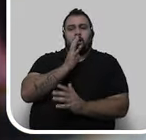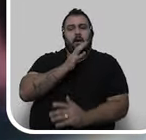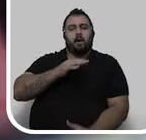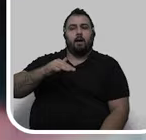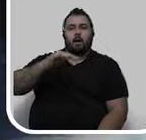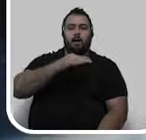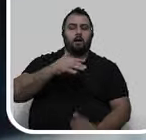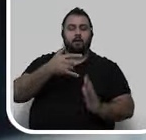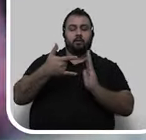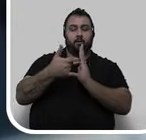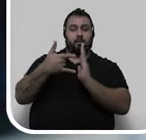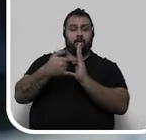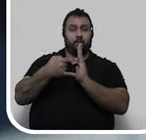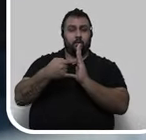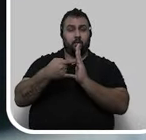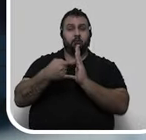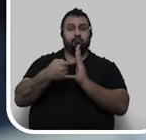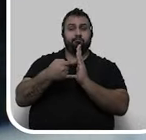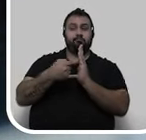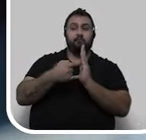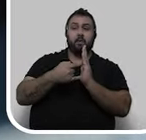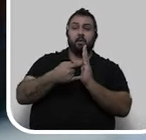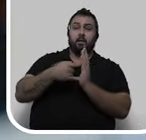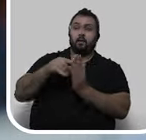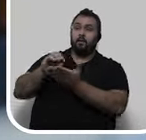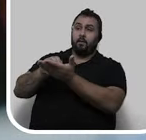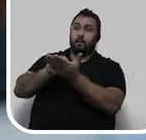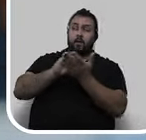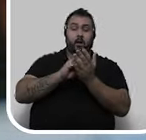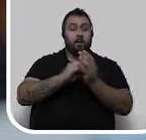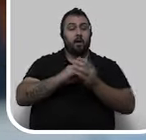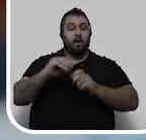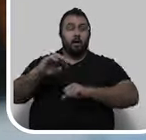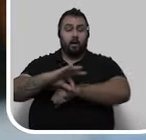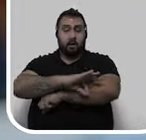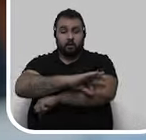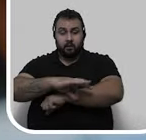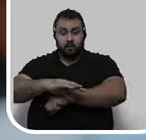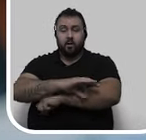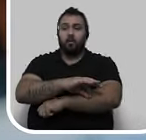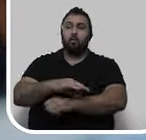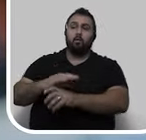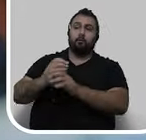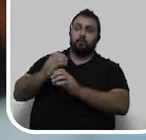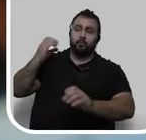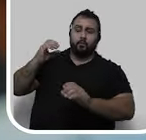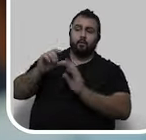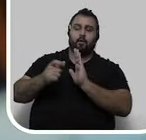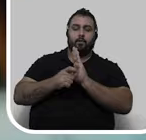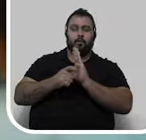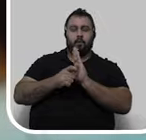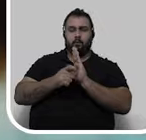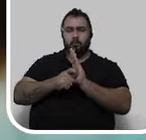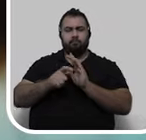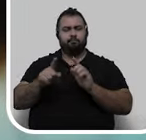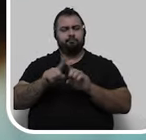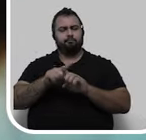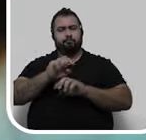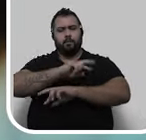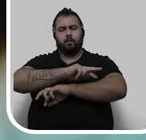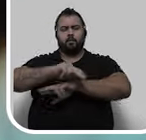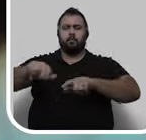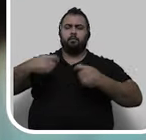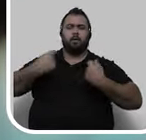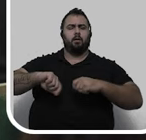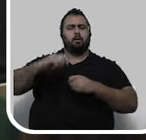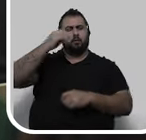existem áreas específicas como arquitetura, tecnologia, telecom, enfim, que precisam de